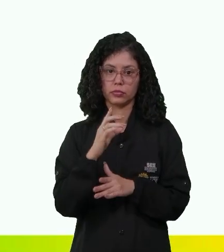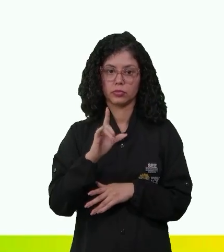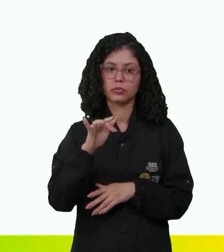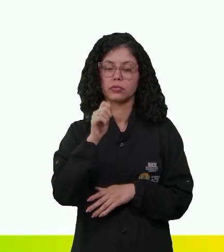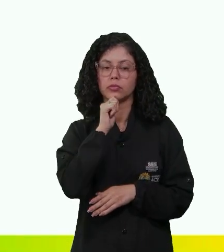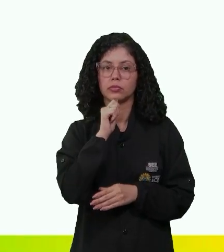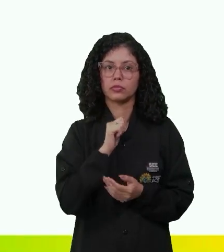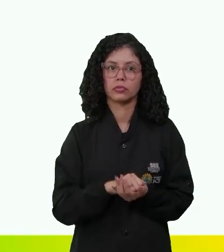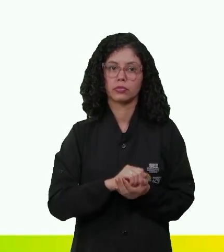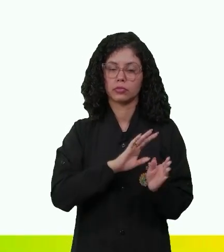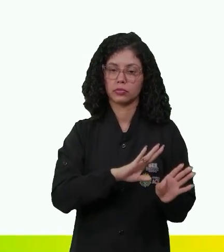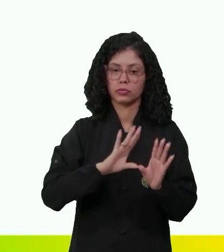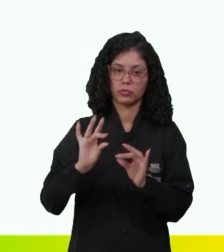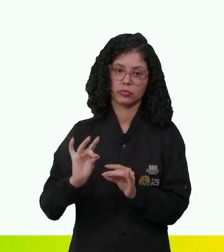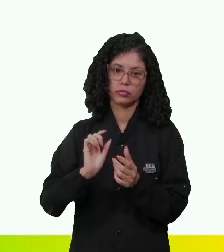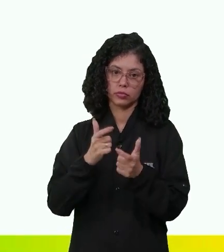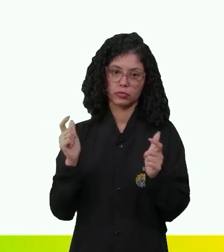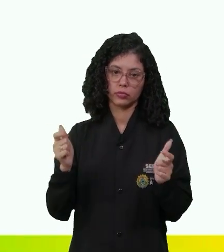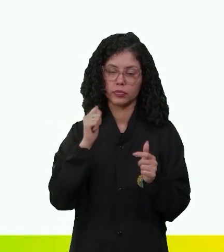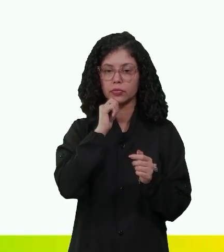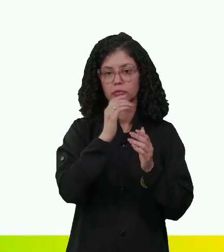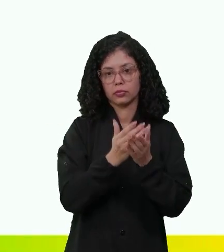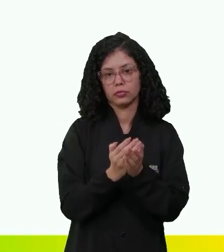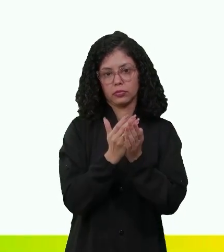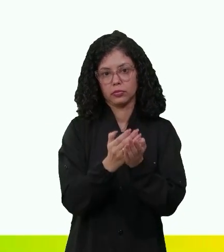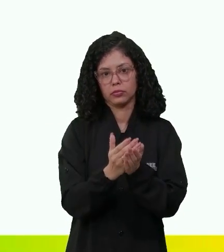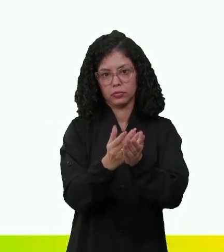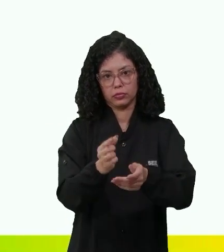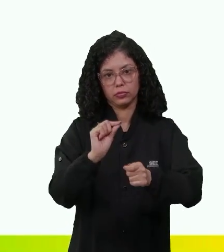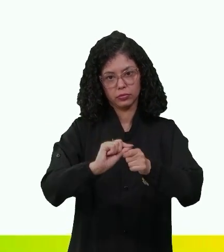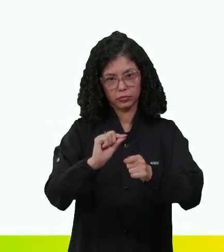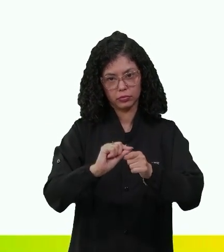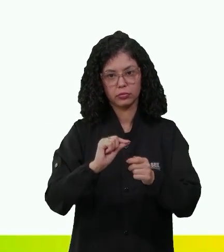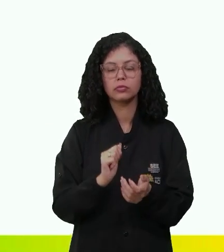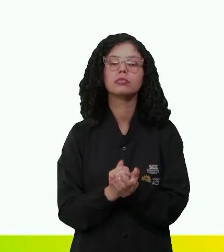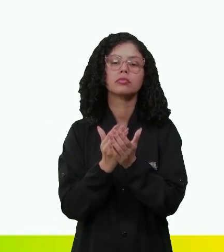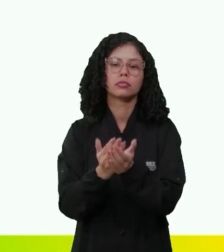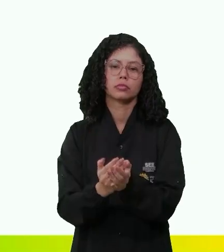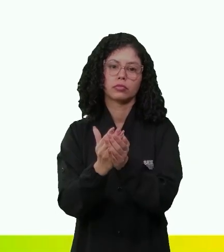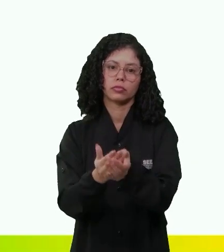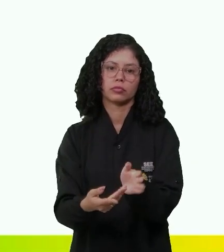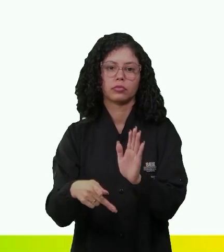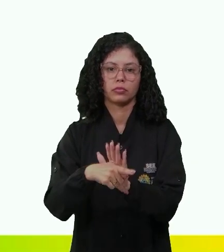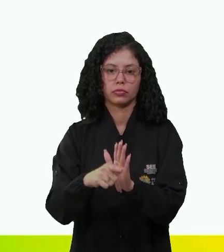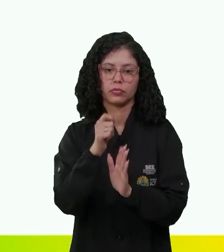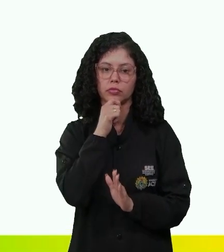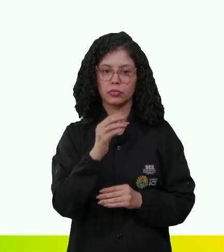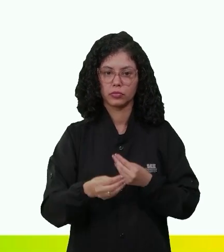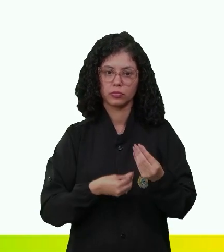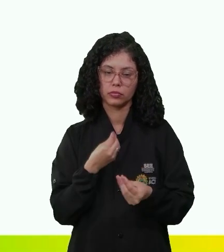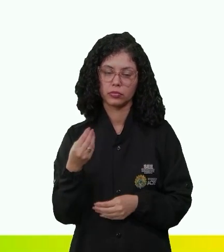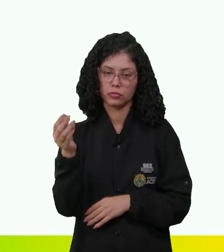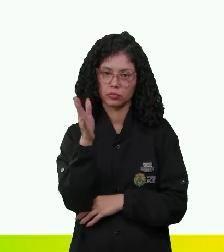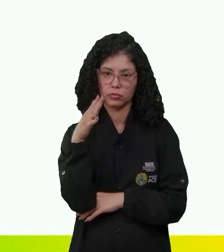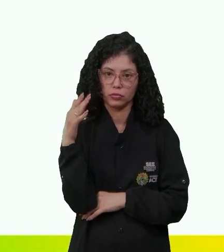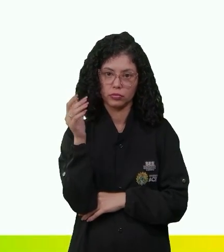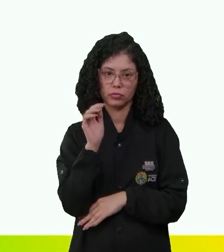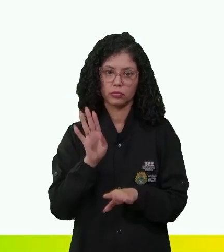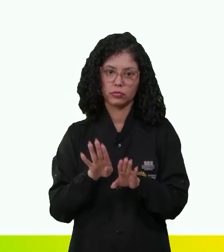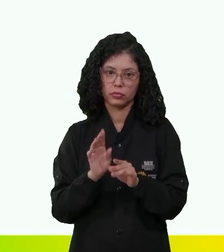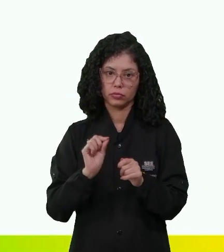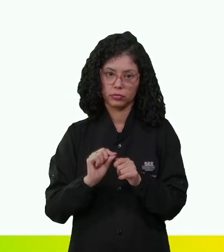interior. Elas levavam mantimentos, eram realizadas por vias fluviais, assim como as bandeiras